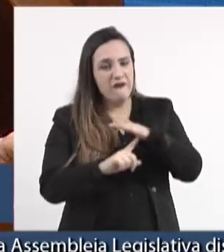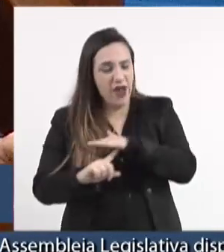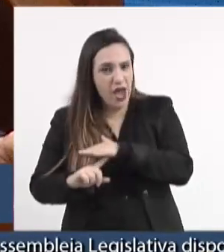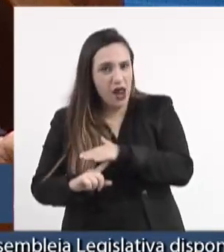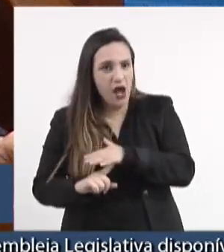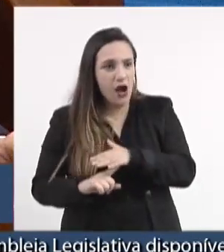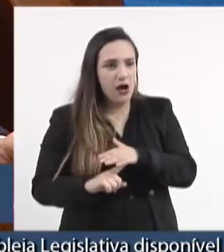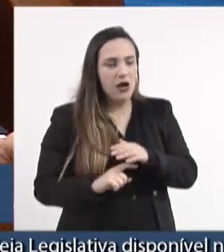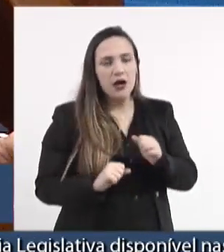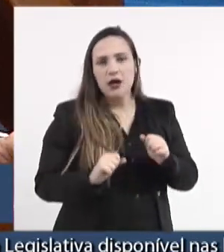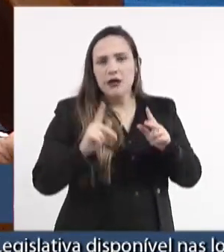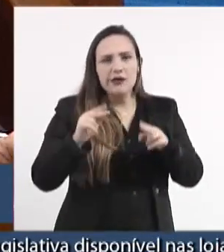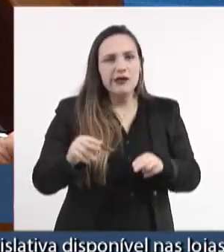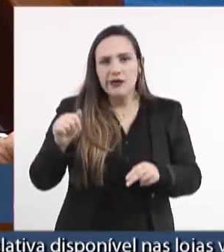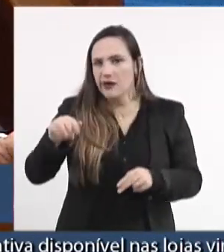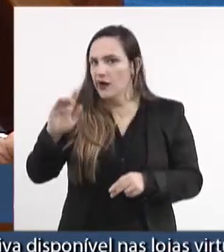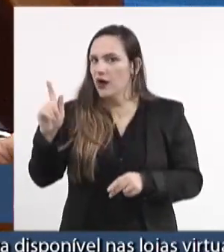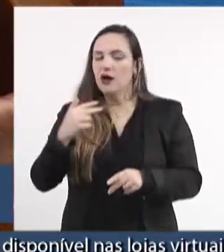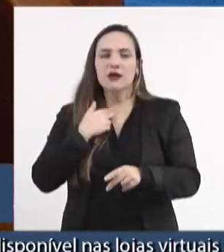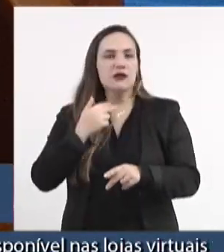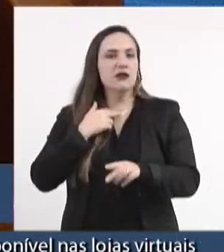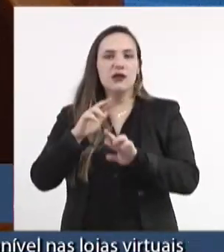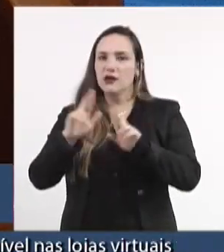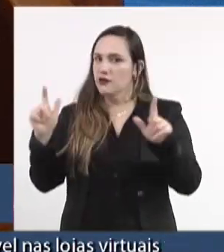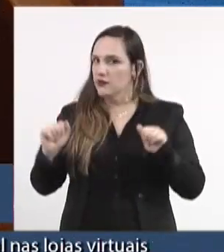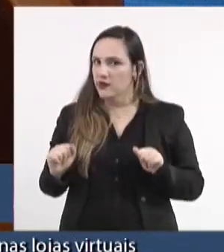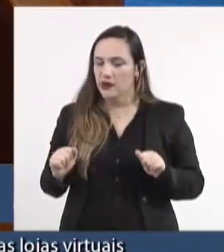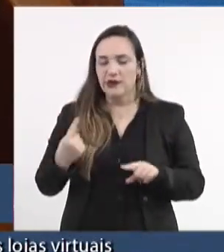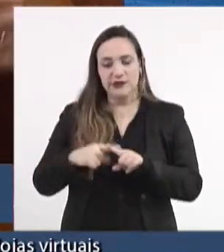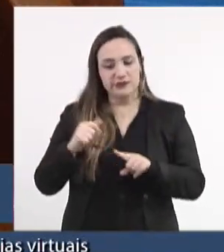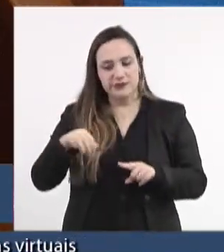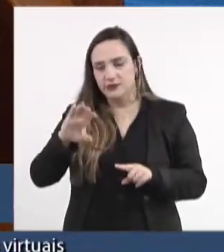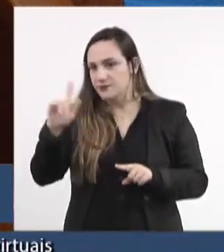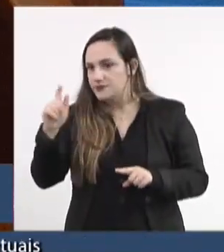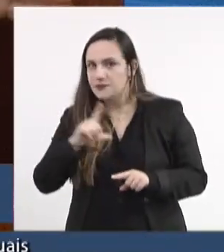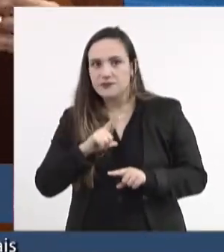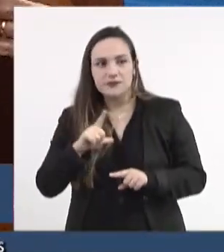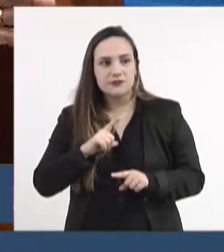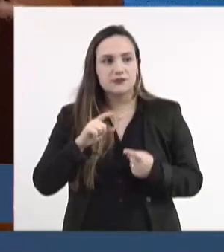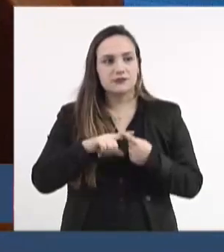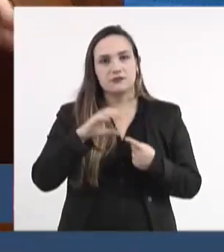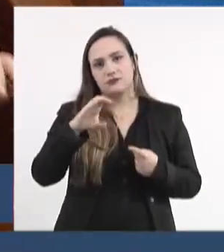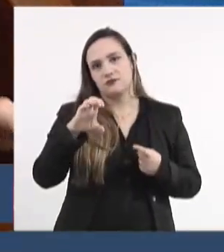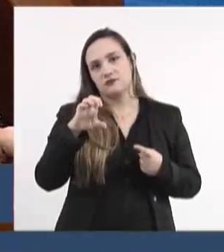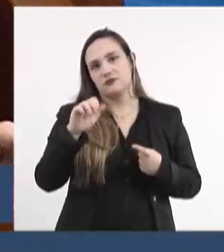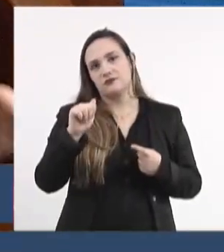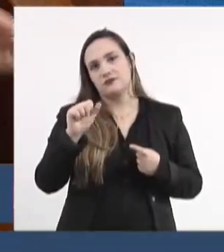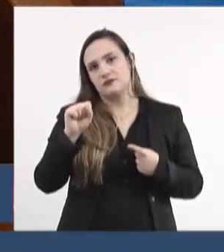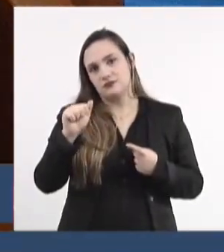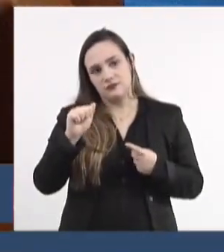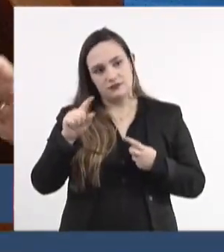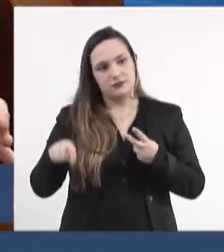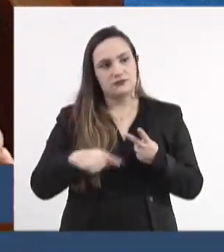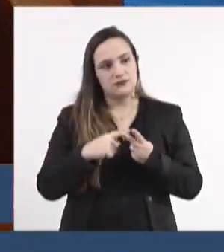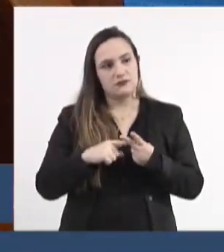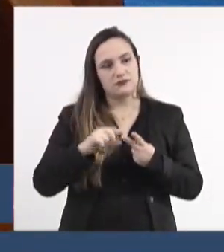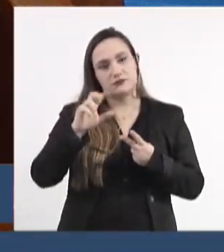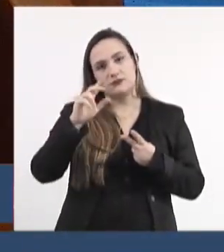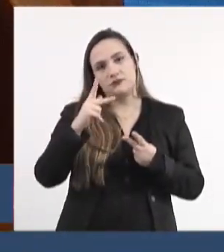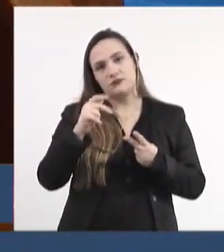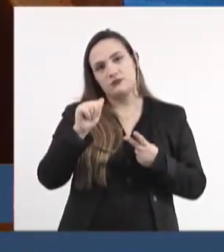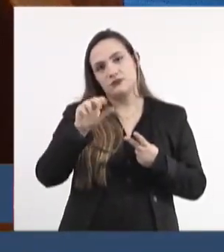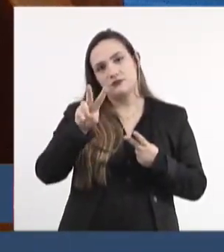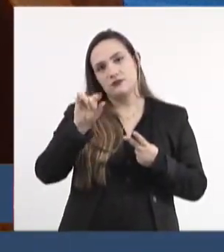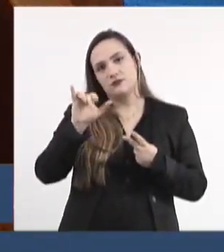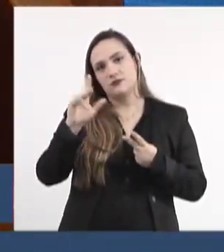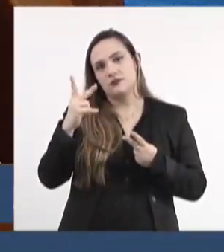tem aqui em Campo Grande. Porque aqui em Campo Grande nós temos o SEASA, nós temos o pavilhão